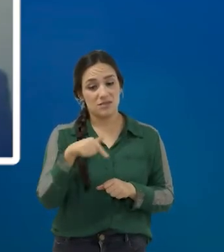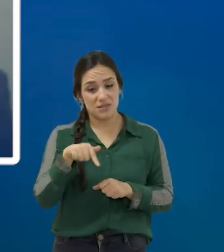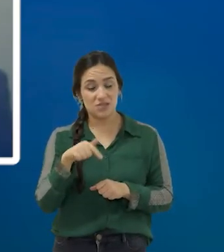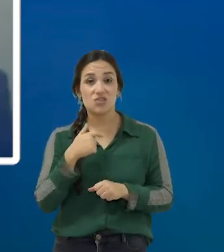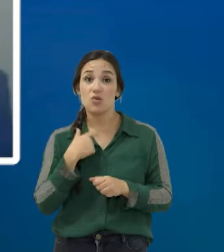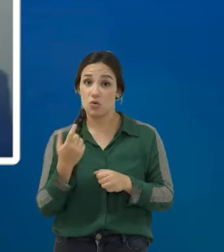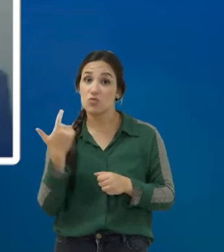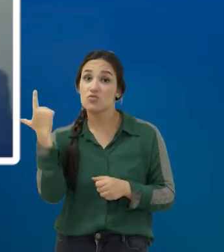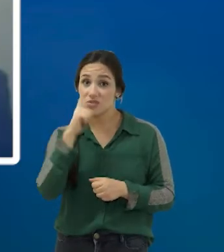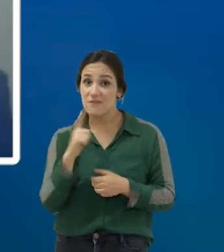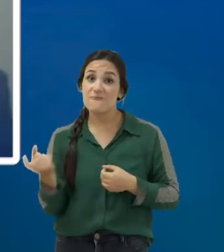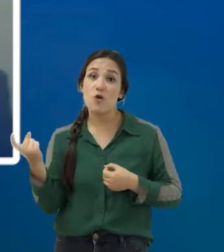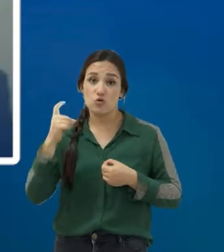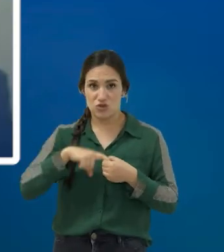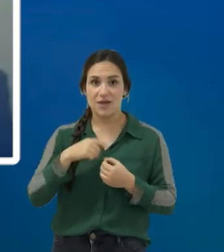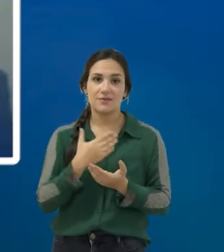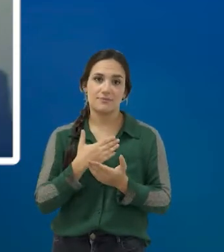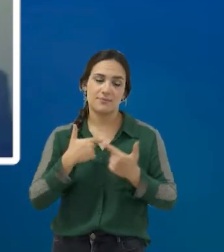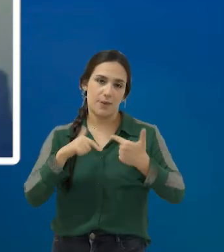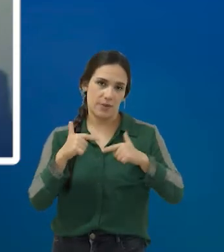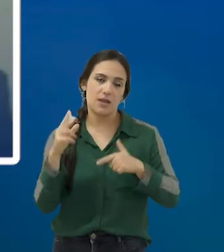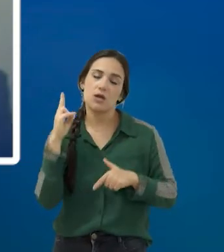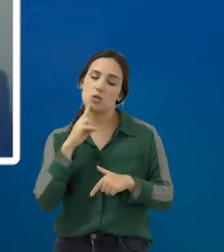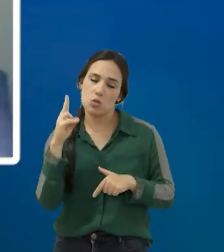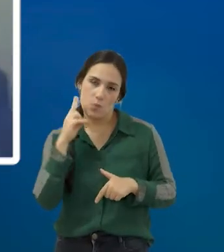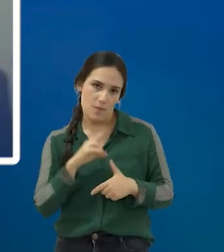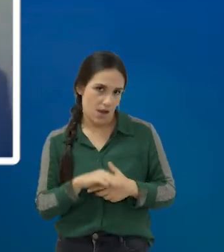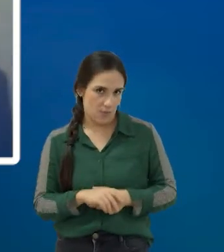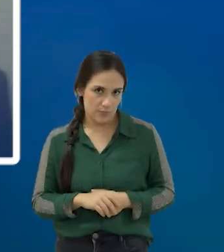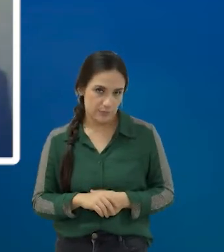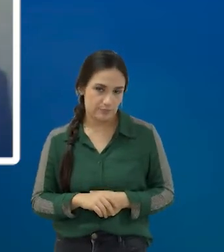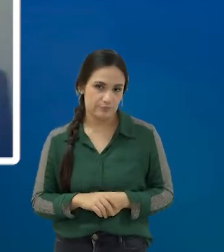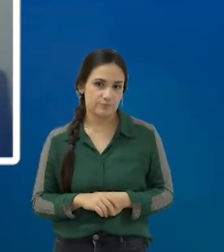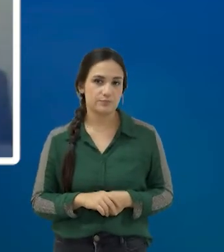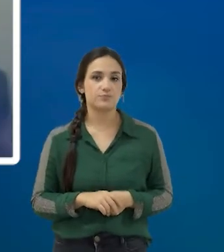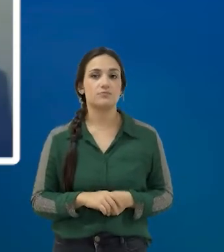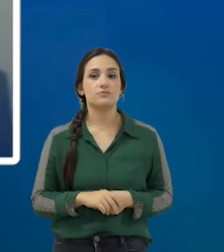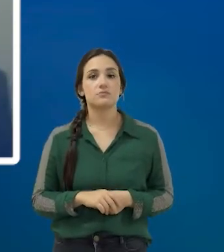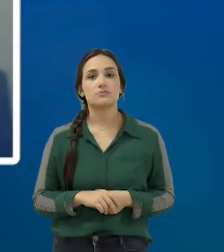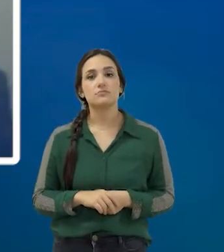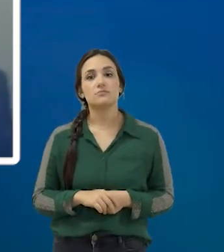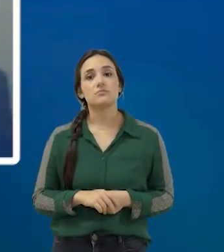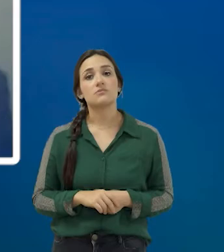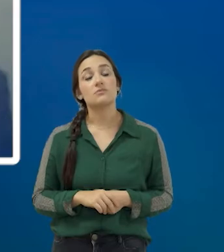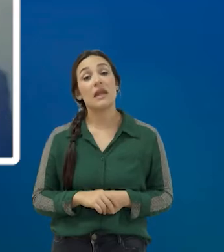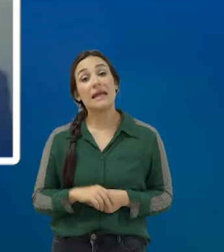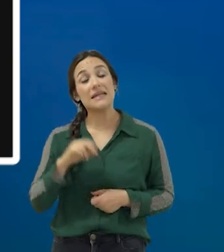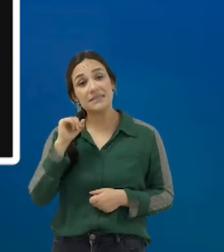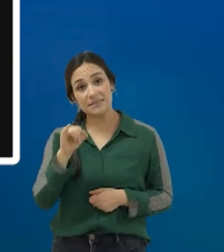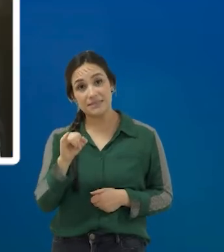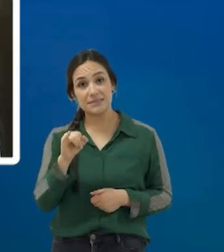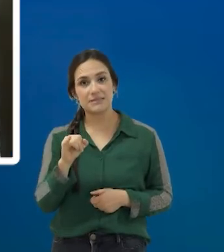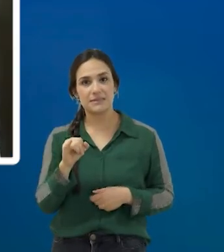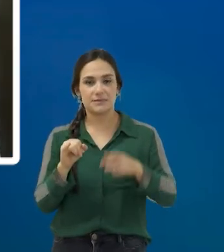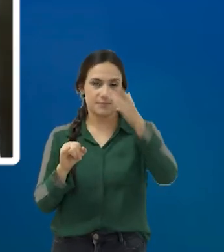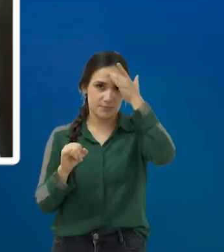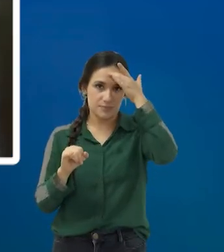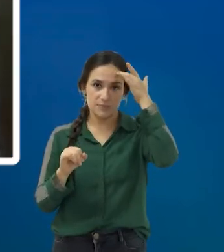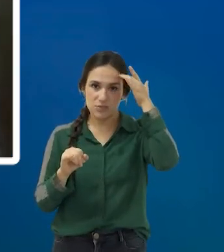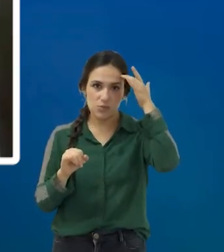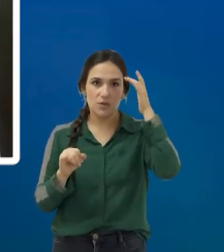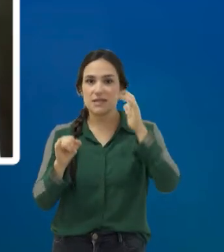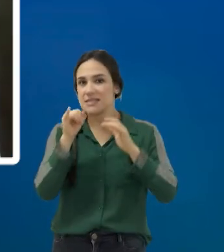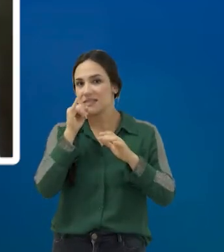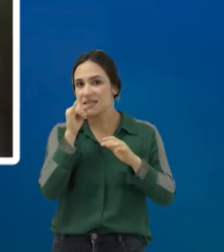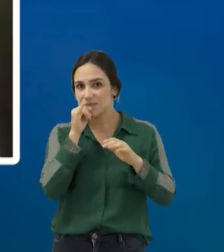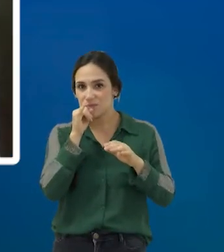voltar a trabalhar, porque o meu trabalho não é um trabalho que fica exposto ao sol, por exemplo. se a pessoa tem uma profissão de pedreiro, que vai